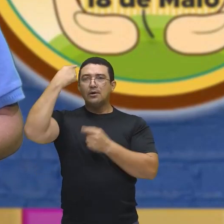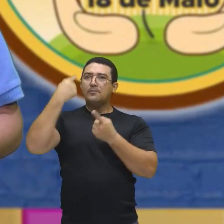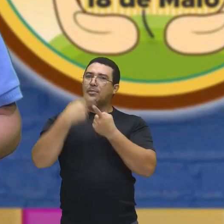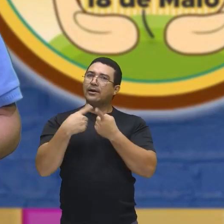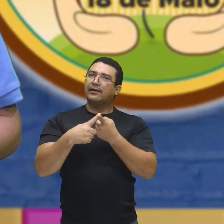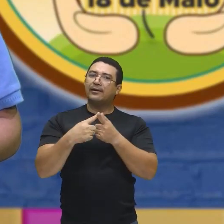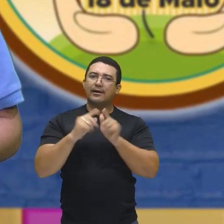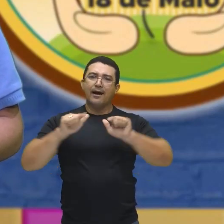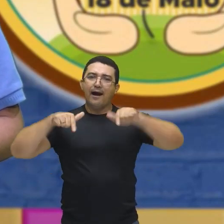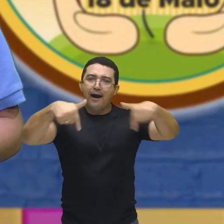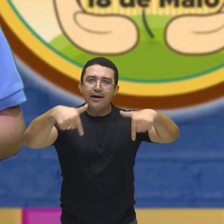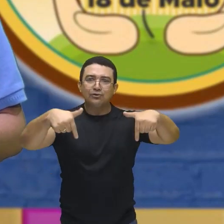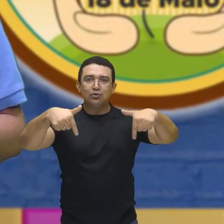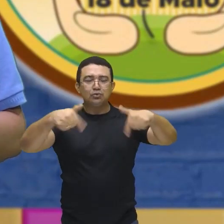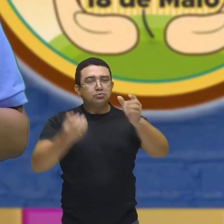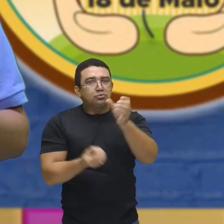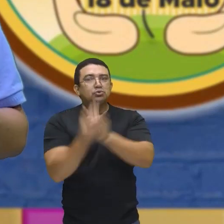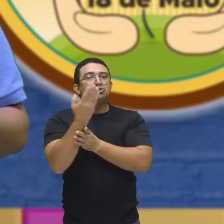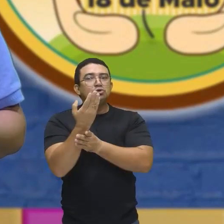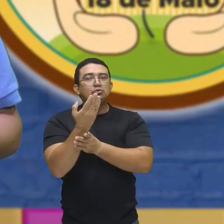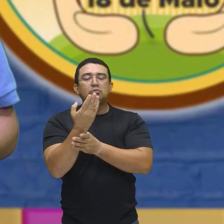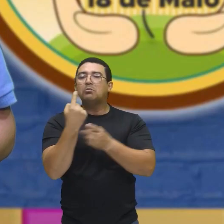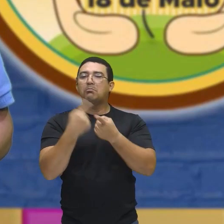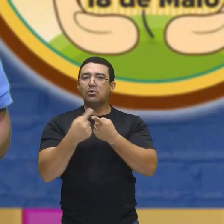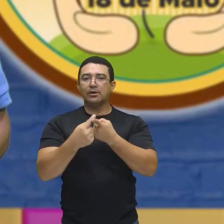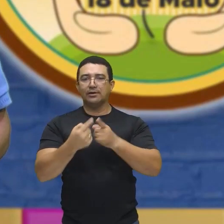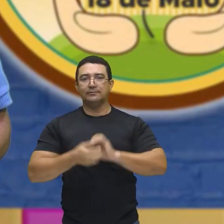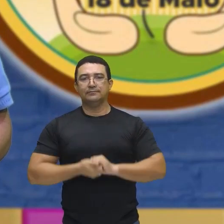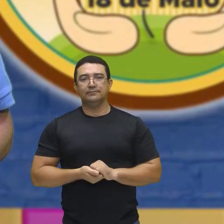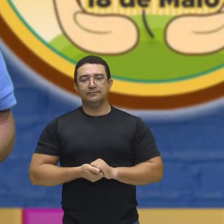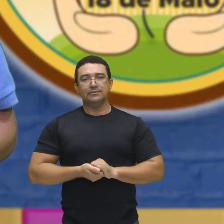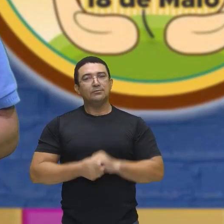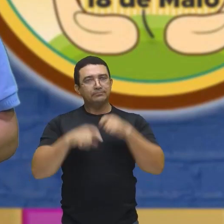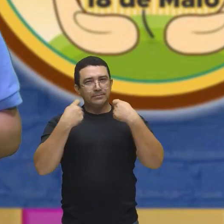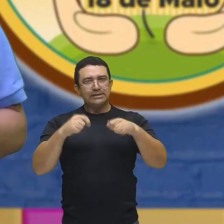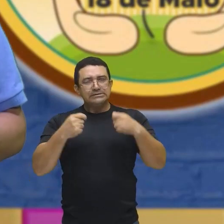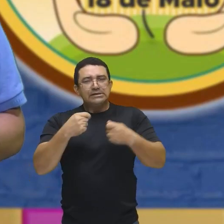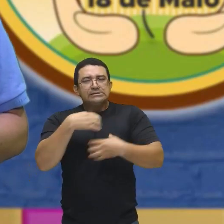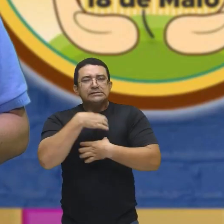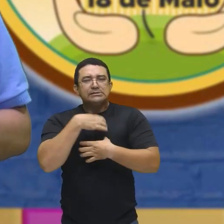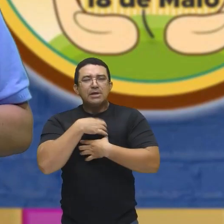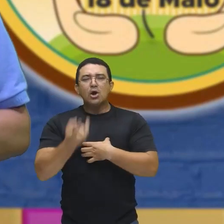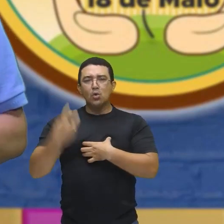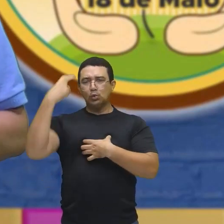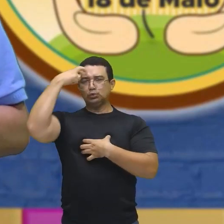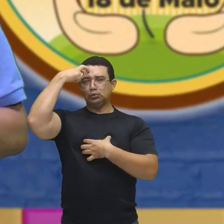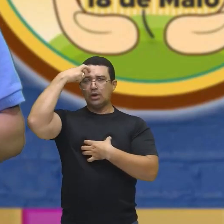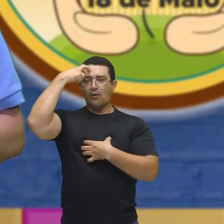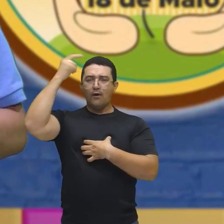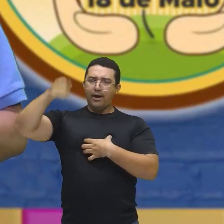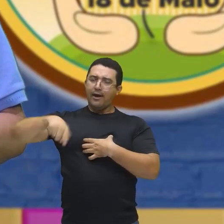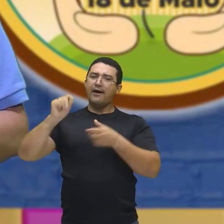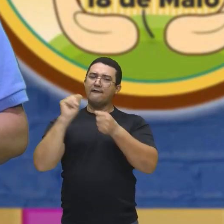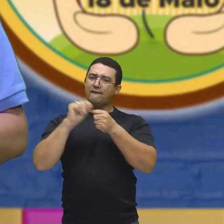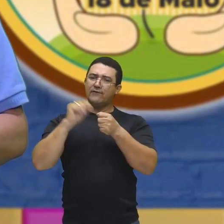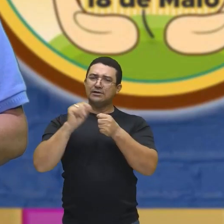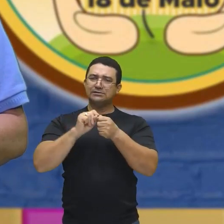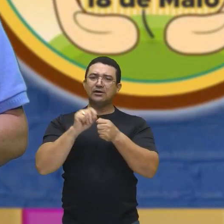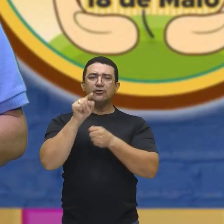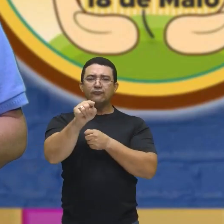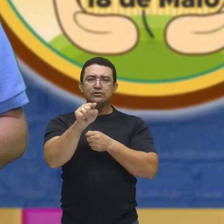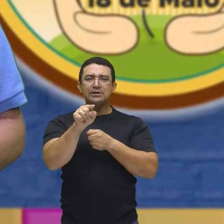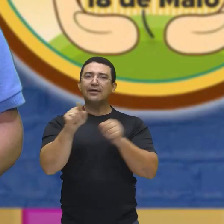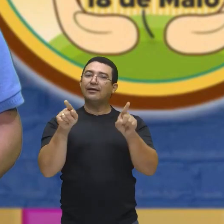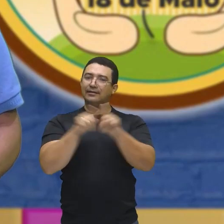aqueles fatos. Então, despertar a sensibilidade culturalmente é fazer com que você se torne o